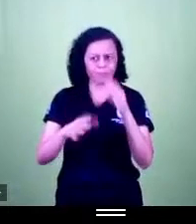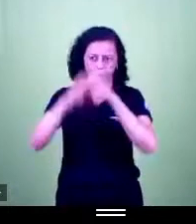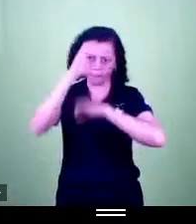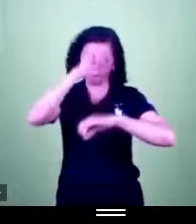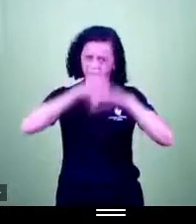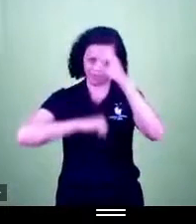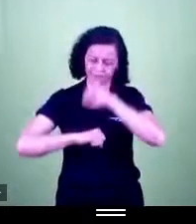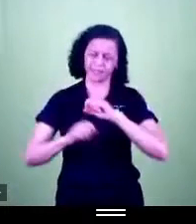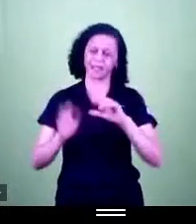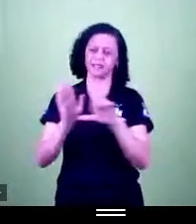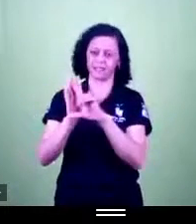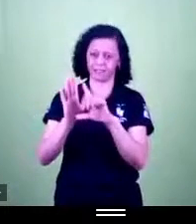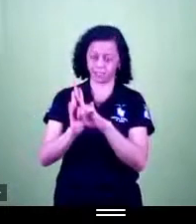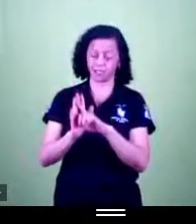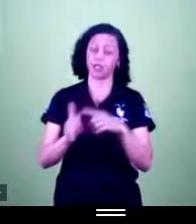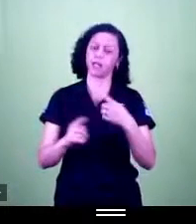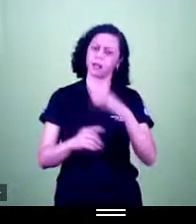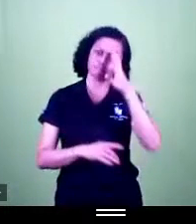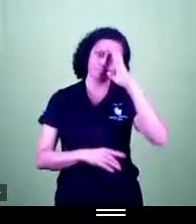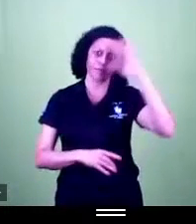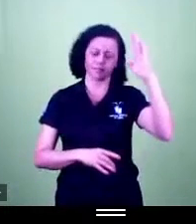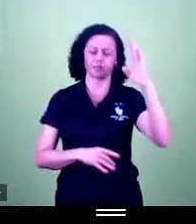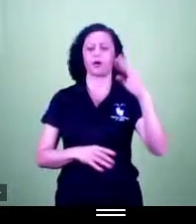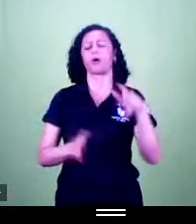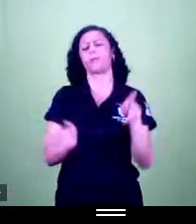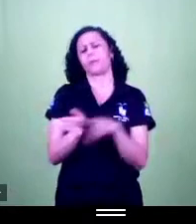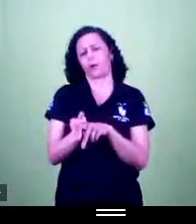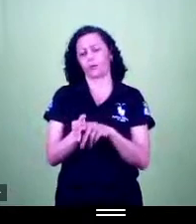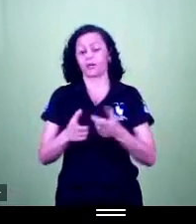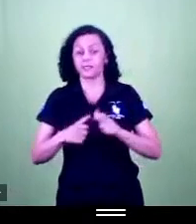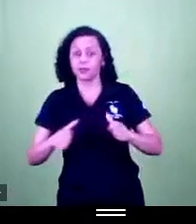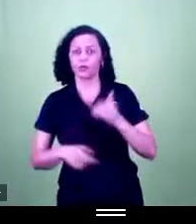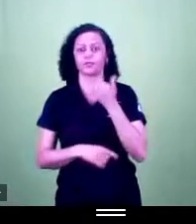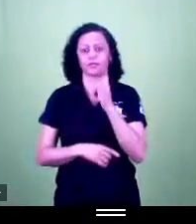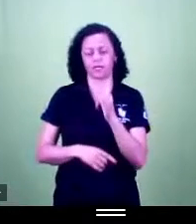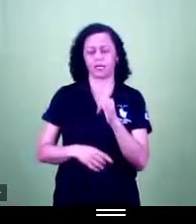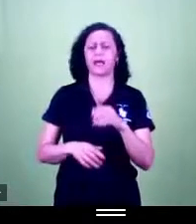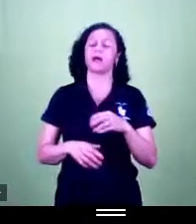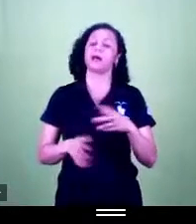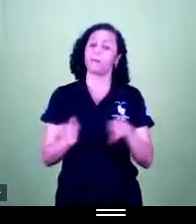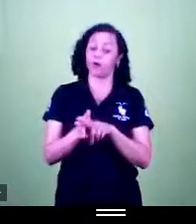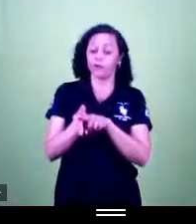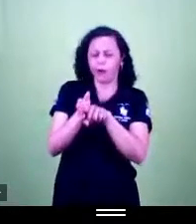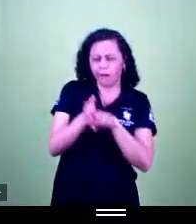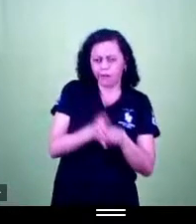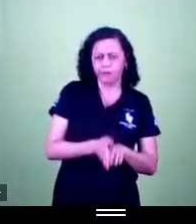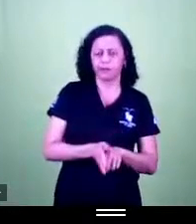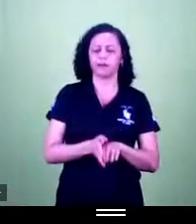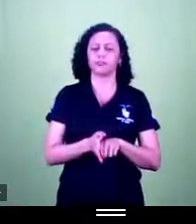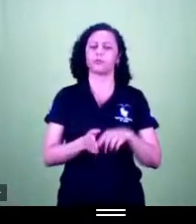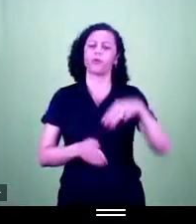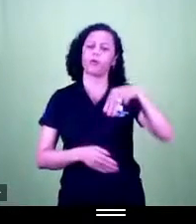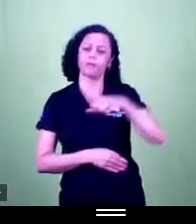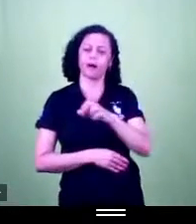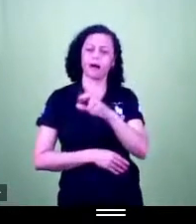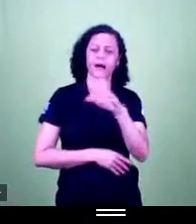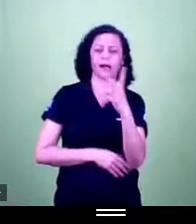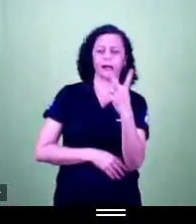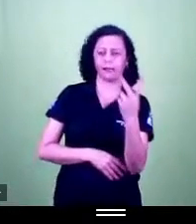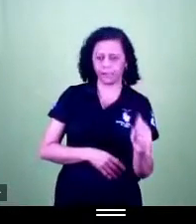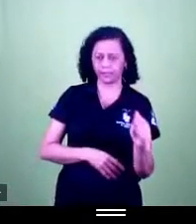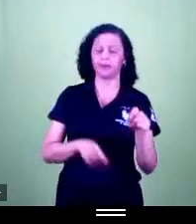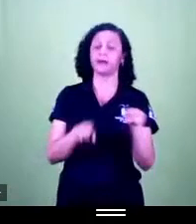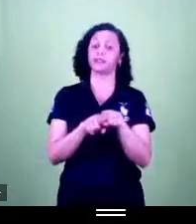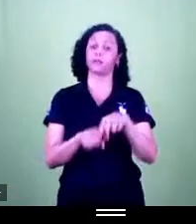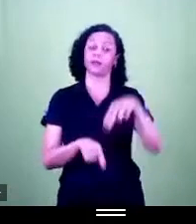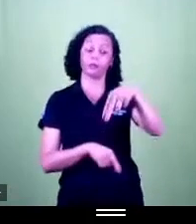de circuitos elétricos. Né? Análises por malha, análises por nó, né? Até por superposição. Então tudo isso é